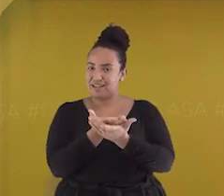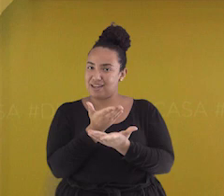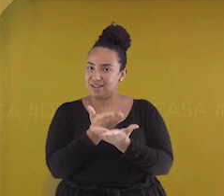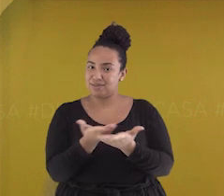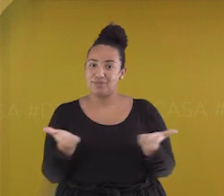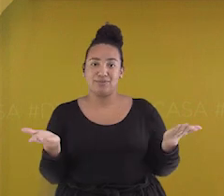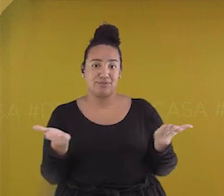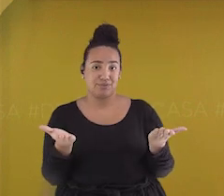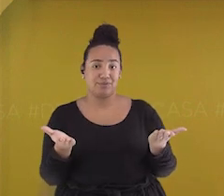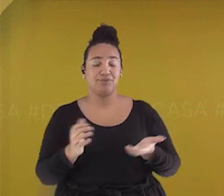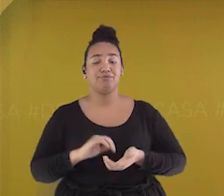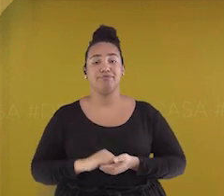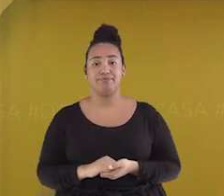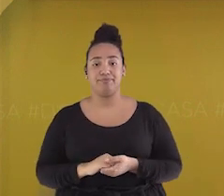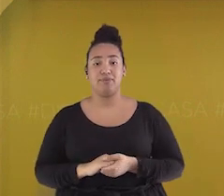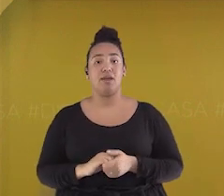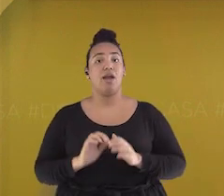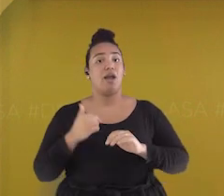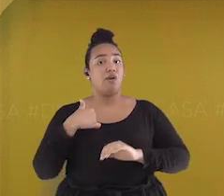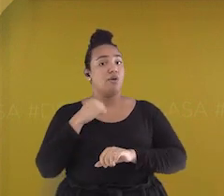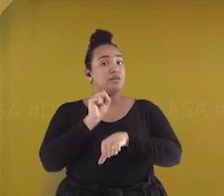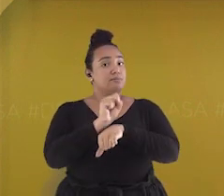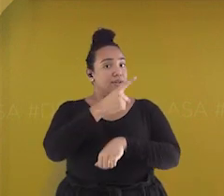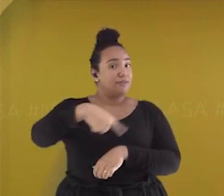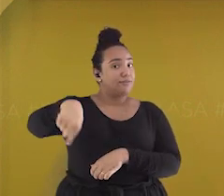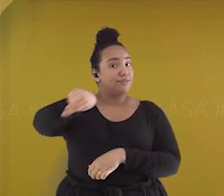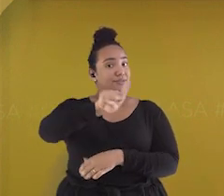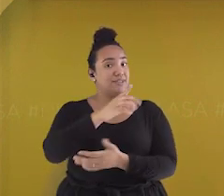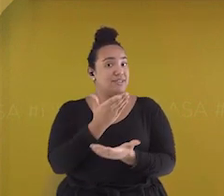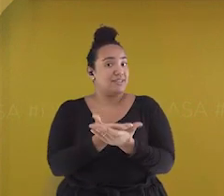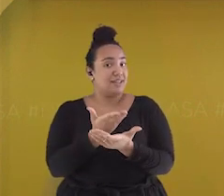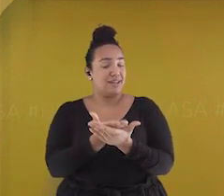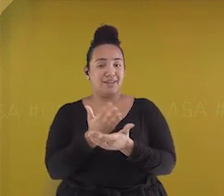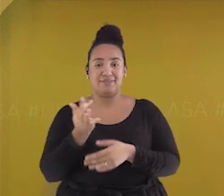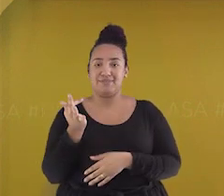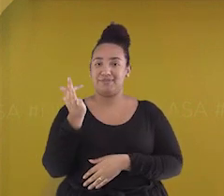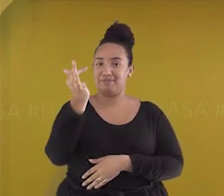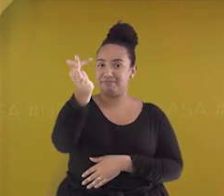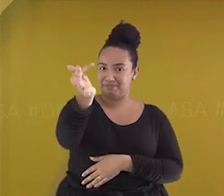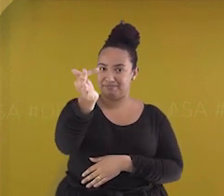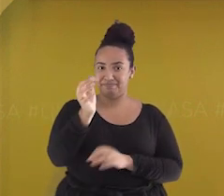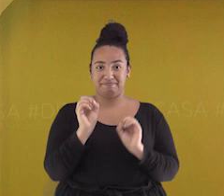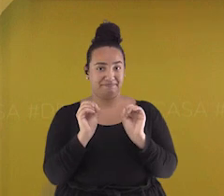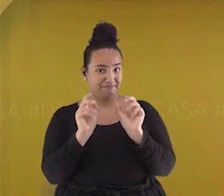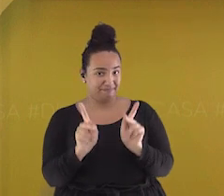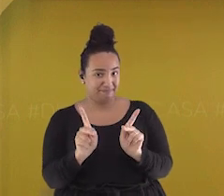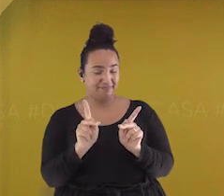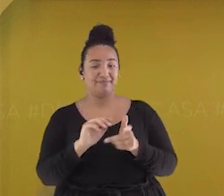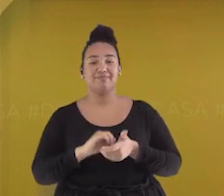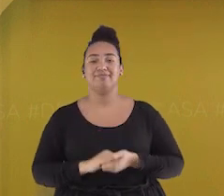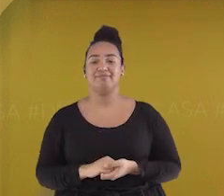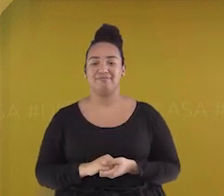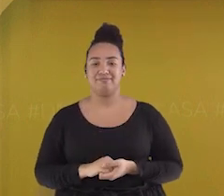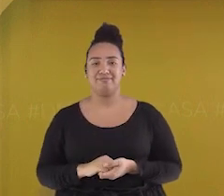aula. Vou ficando por aqui, mas espero vocês em um próximo encontro geográfico,